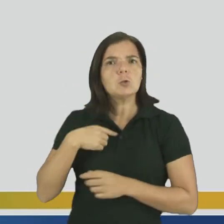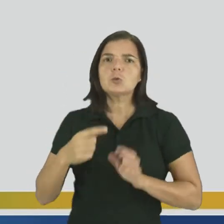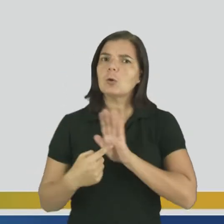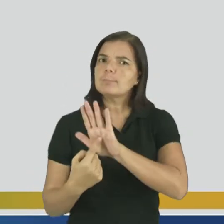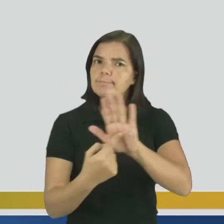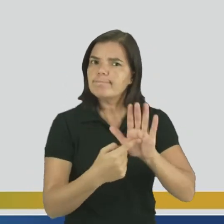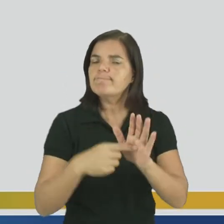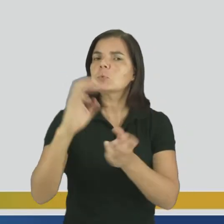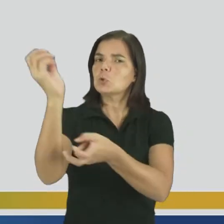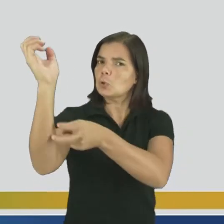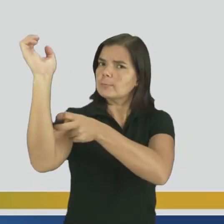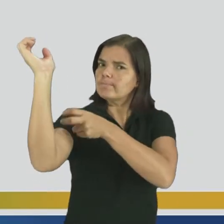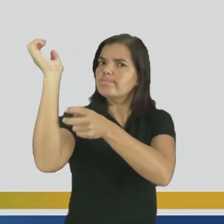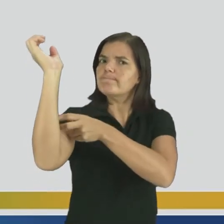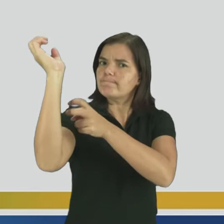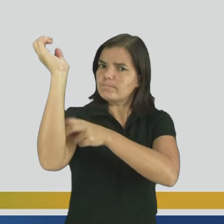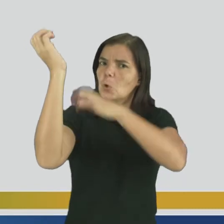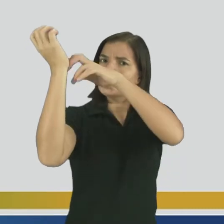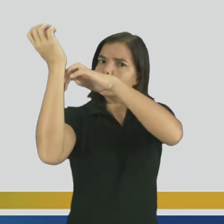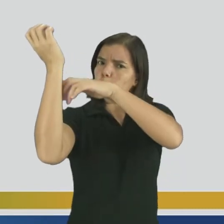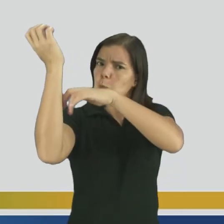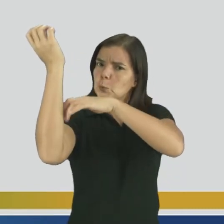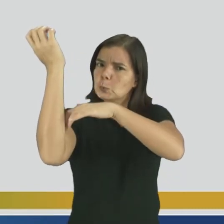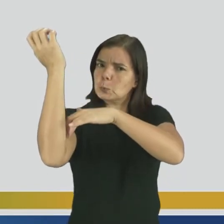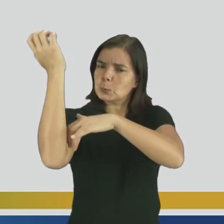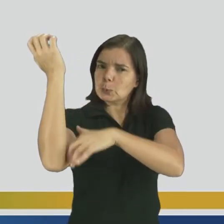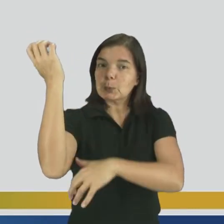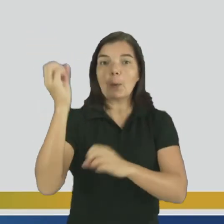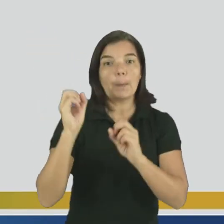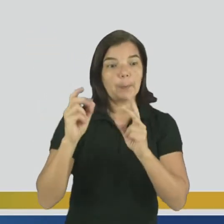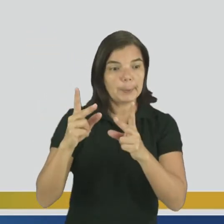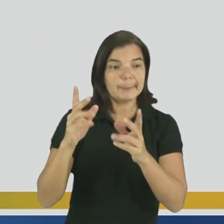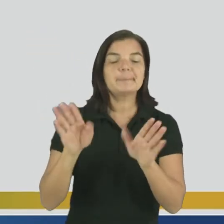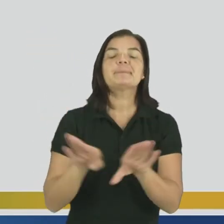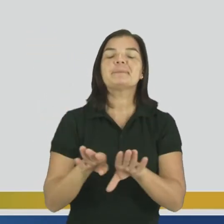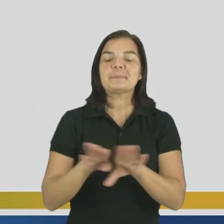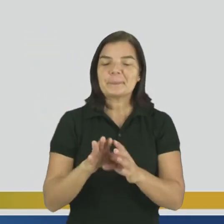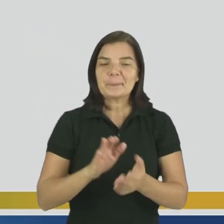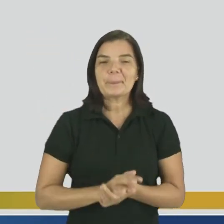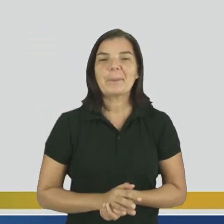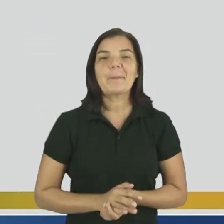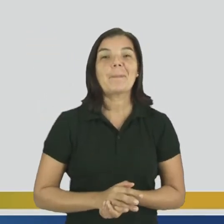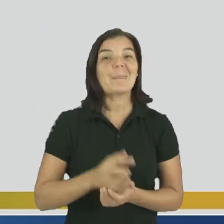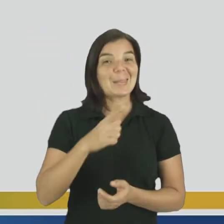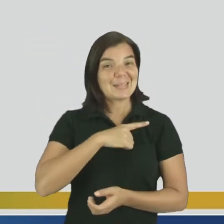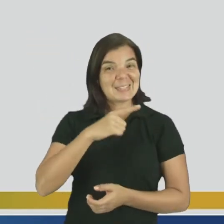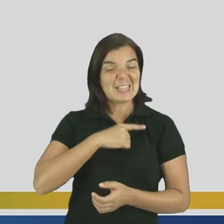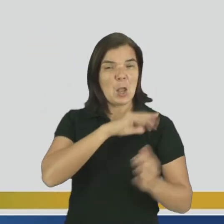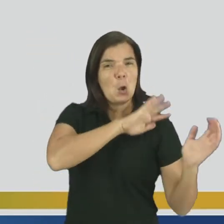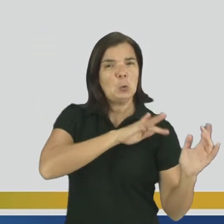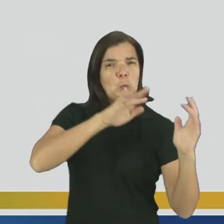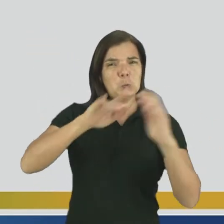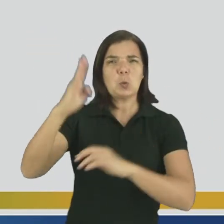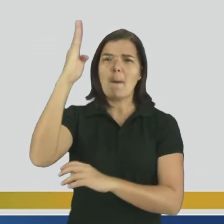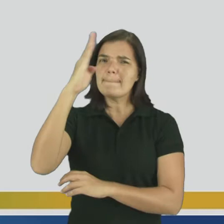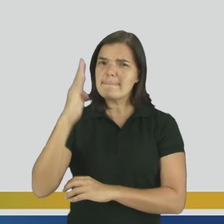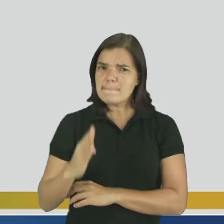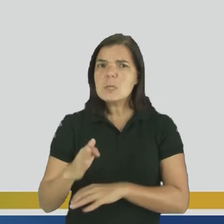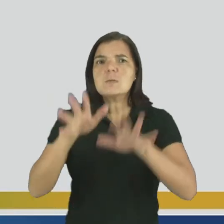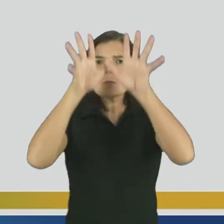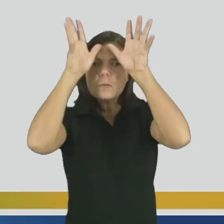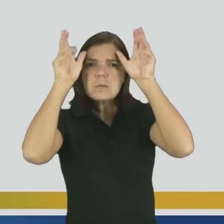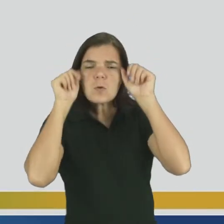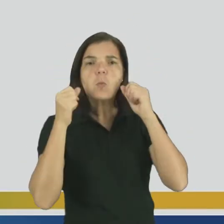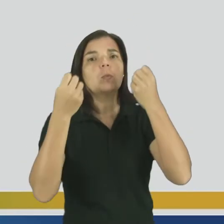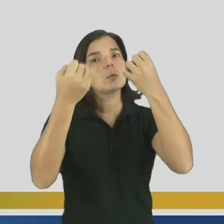dispostas a extraírem o látex das seringueiras. Okay? Nós vamos ter aqui também uma invasão de brasileiros na região do Acre,